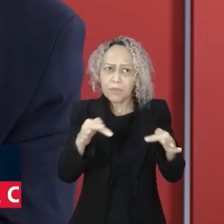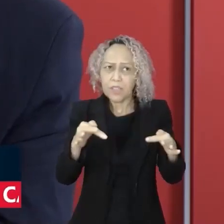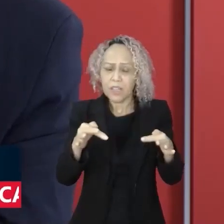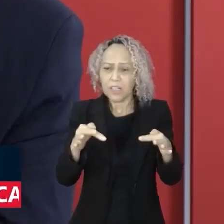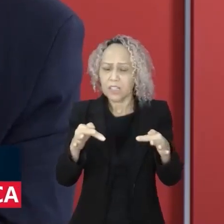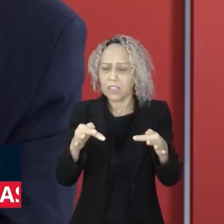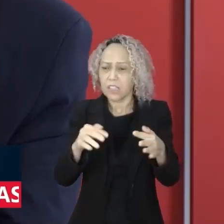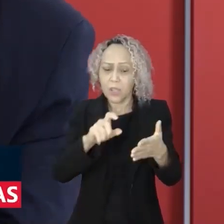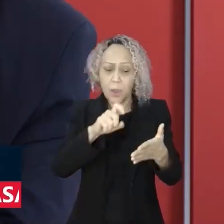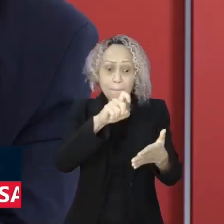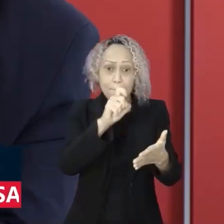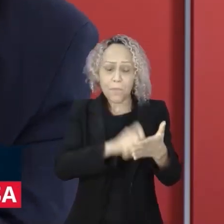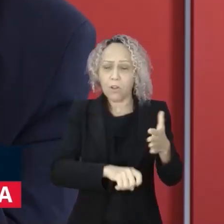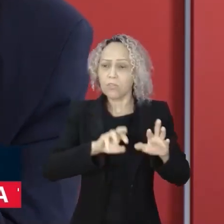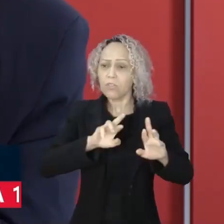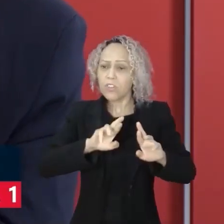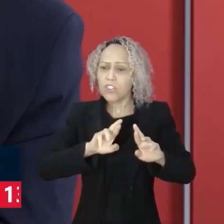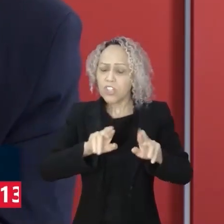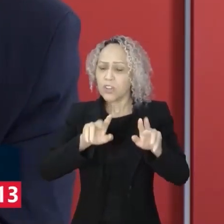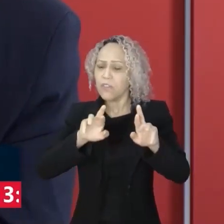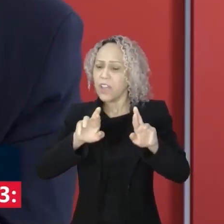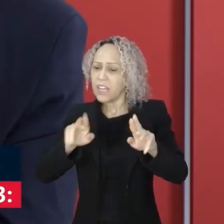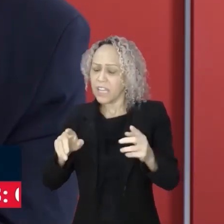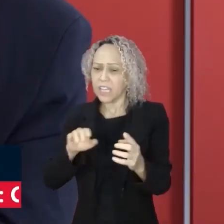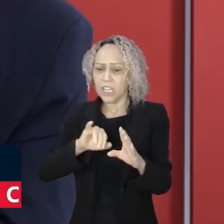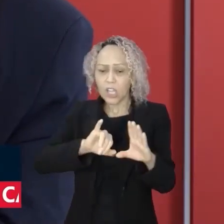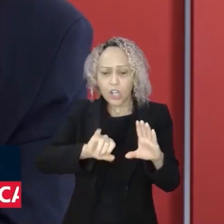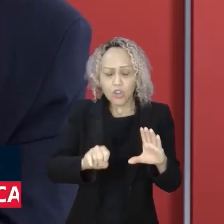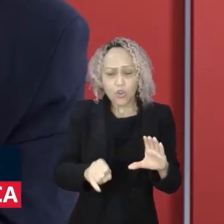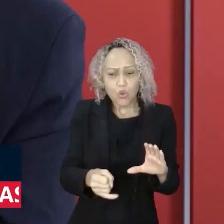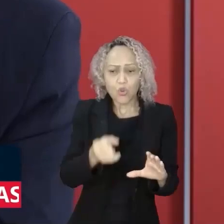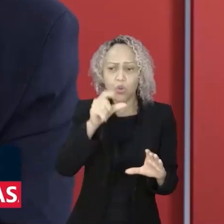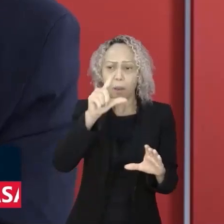impostos diferenciados, tem juros